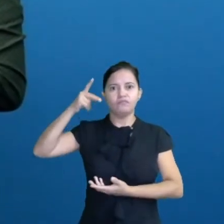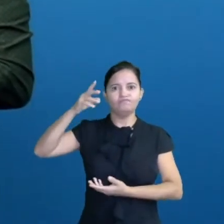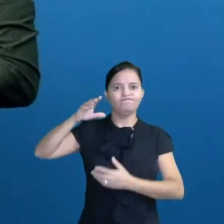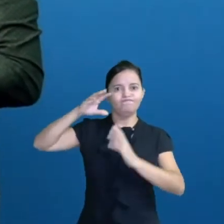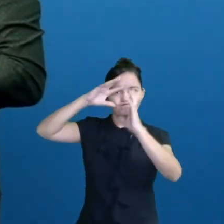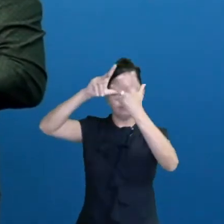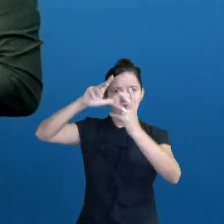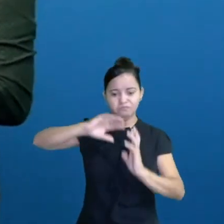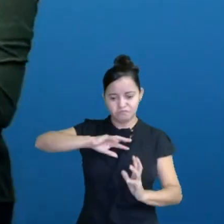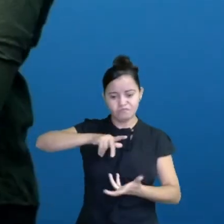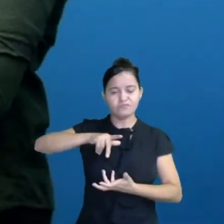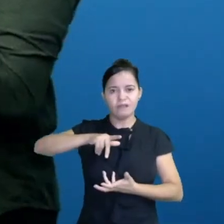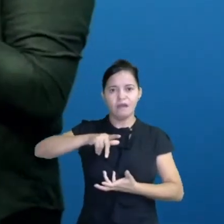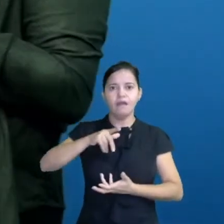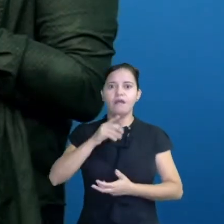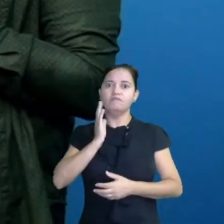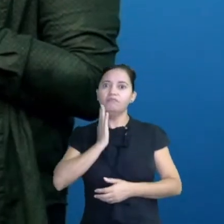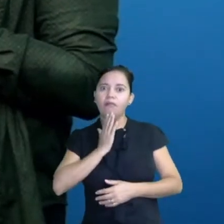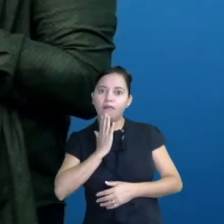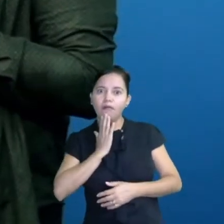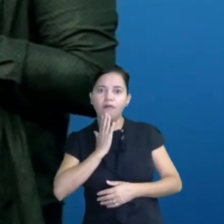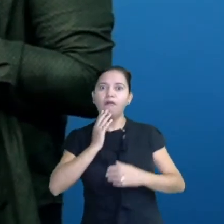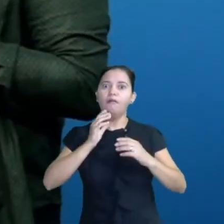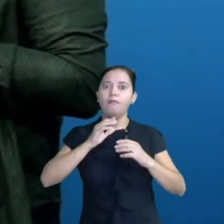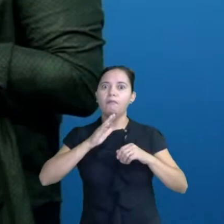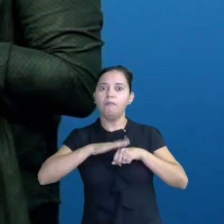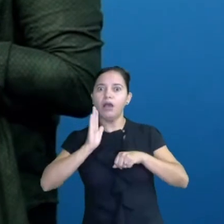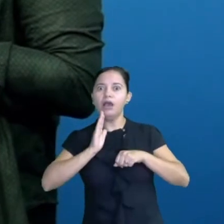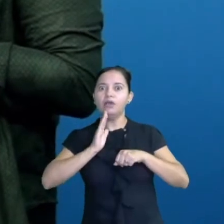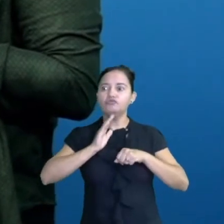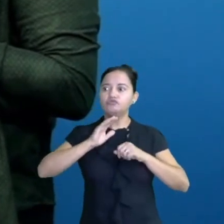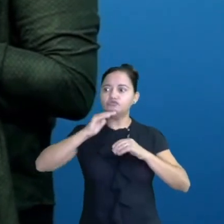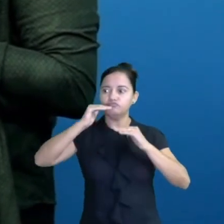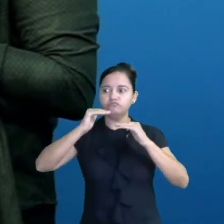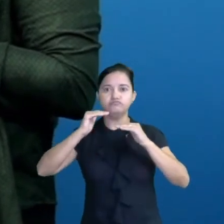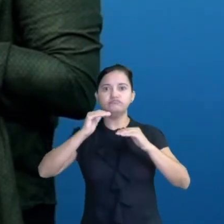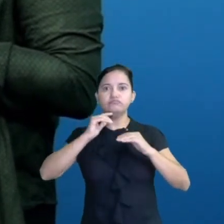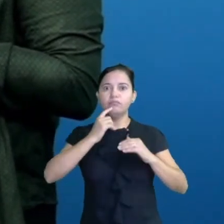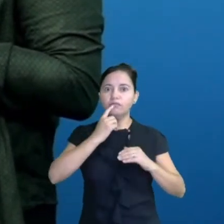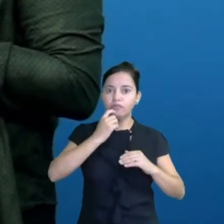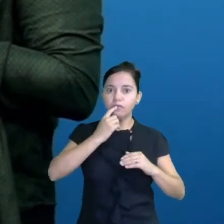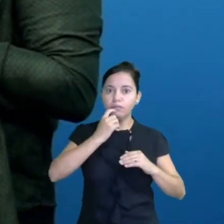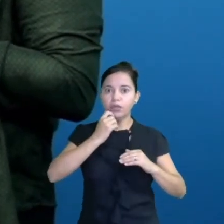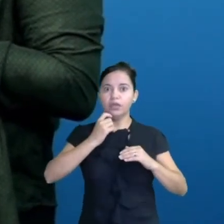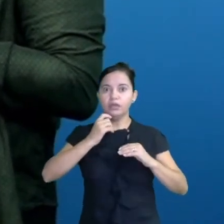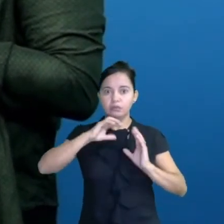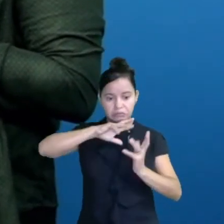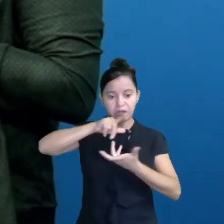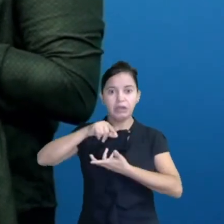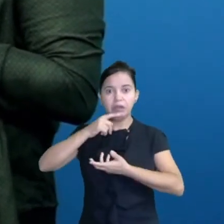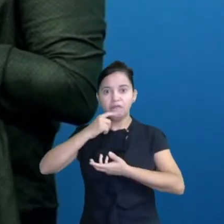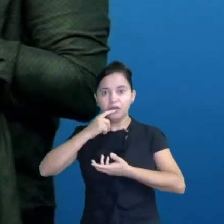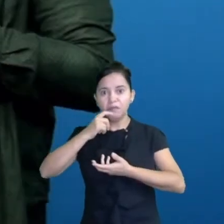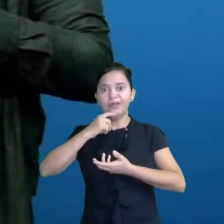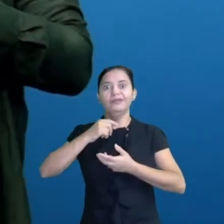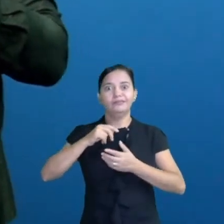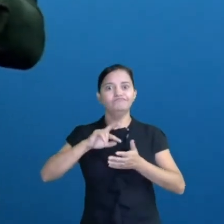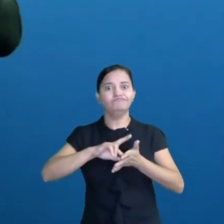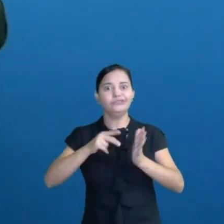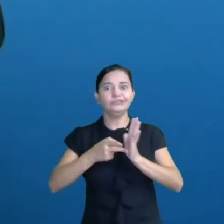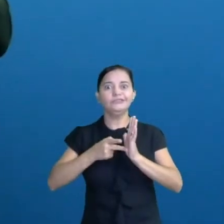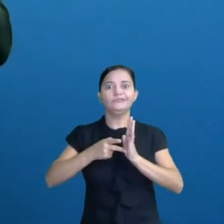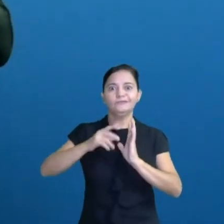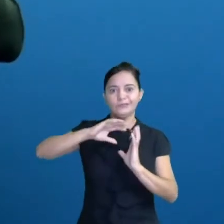você vê nitidamente como o aquecimento global está sendo cada vez mais otimizado, cada vez maximizado